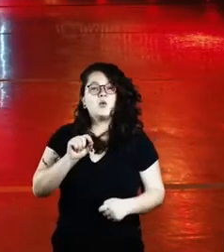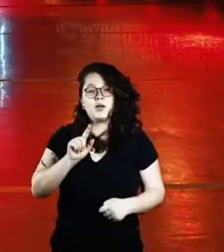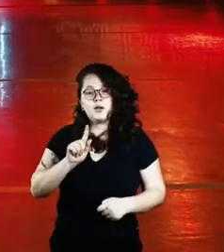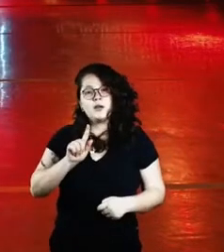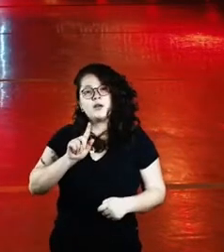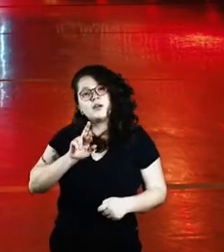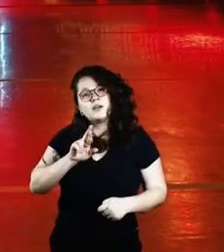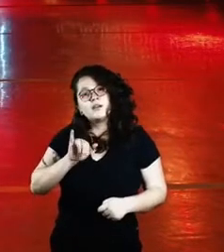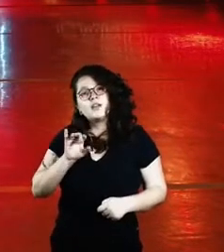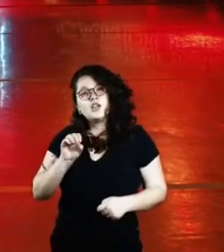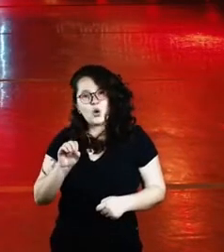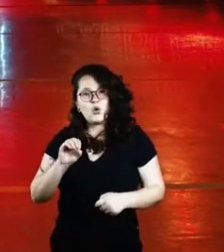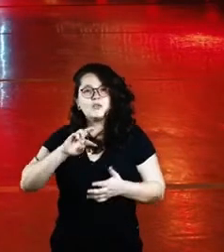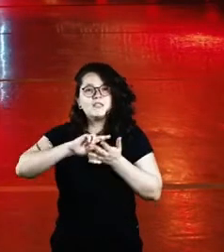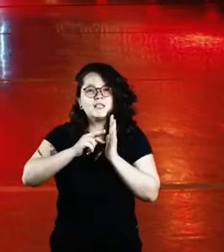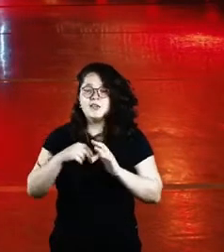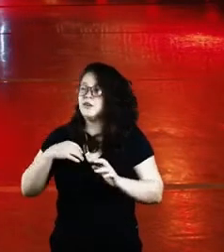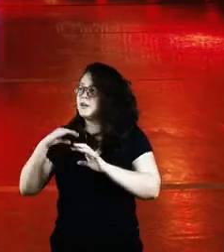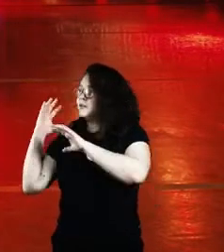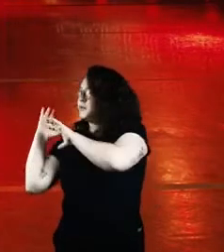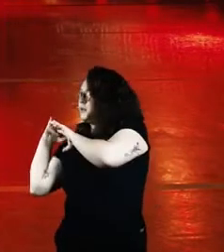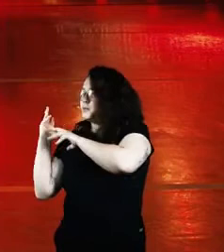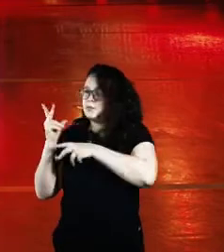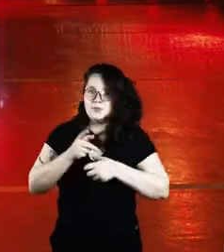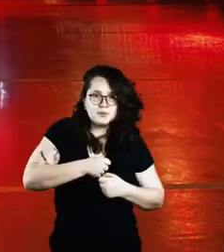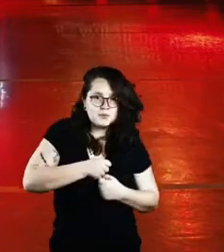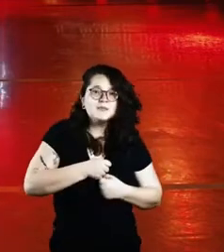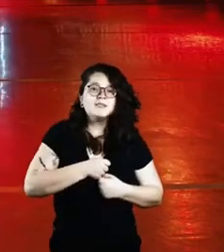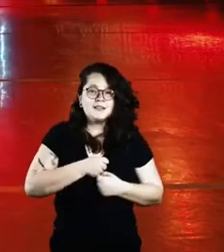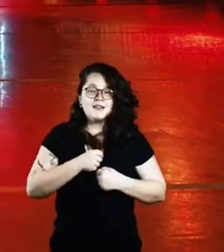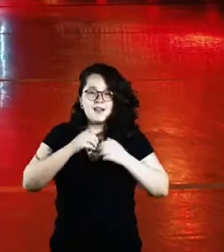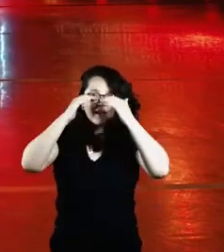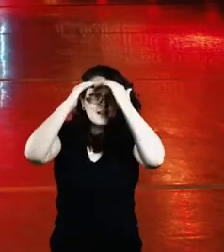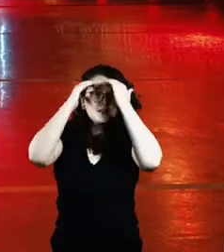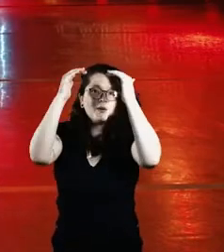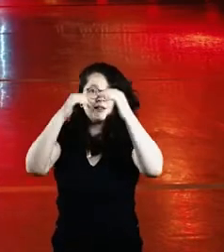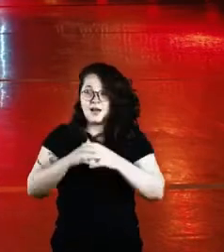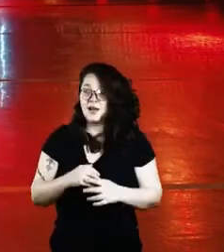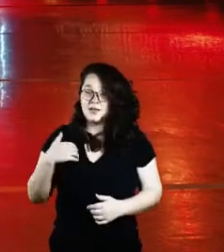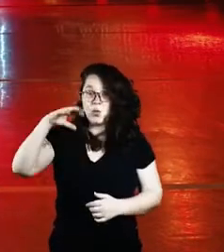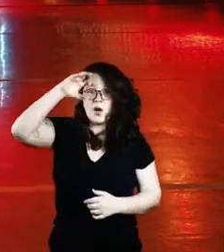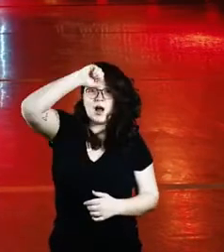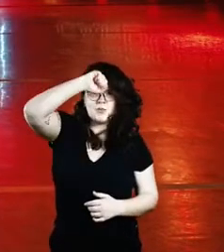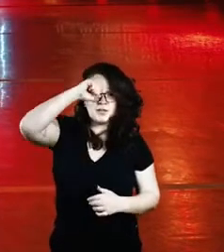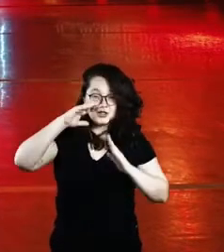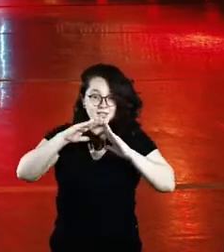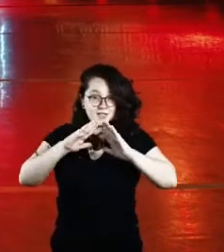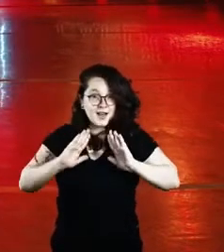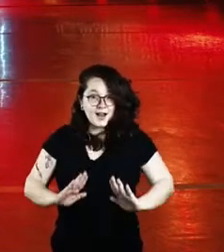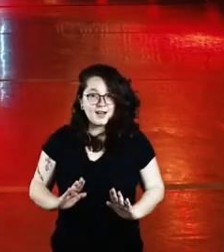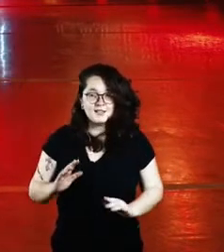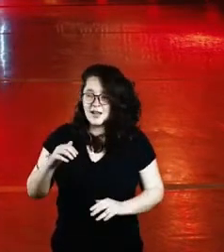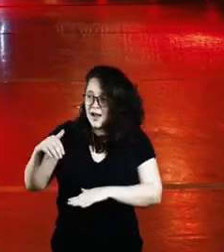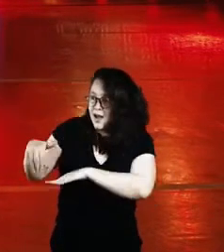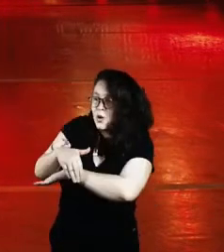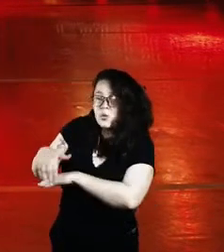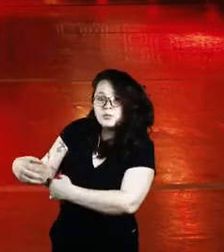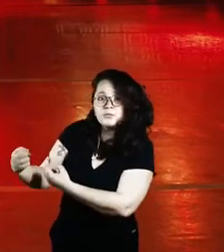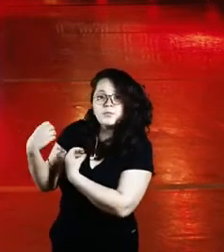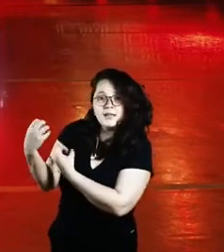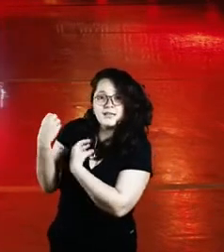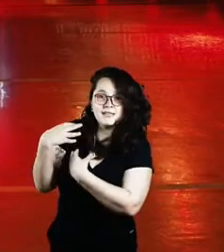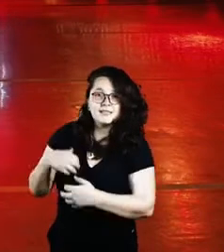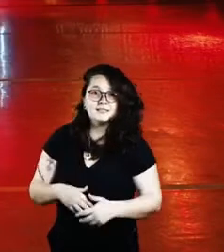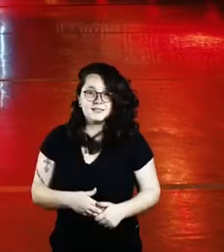mestres, os professores. E eu aprendi isso em casa, e eu aprendi isso na rua, e eu trago para cá hoje um pouco do que